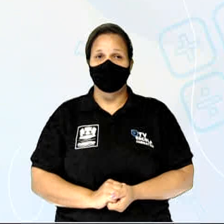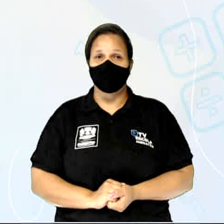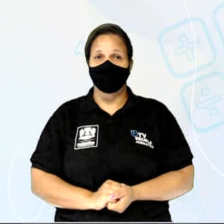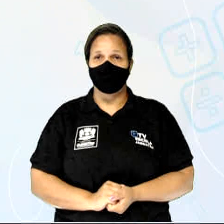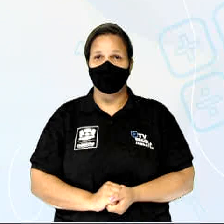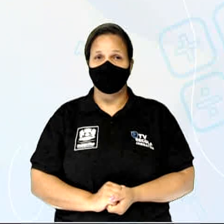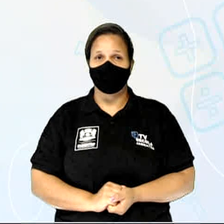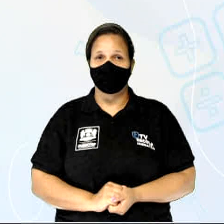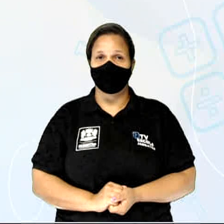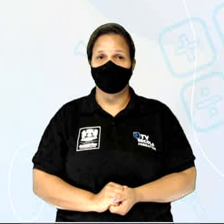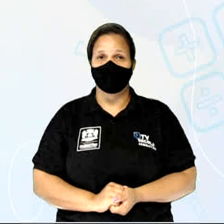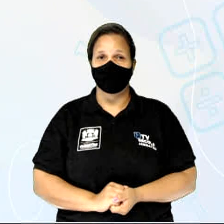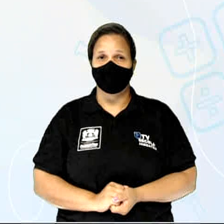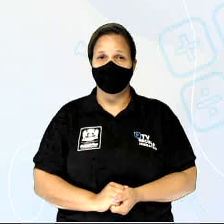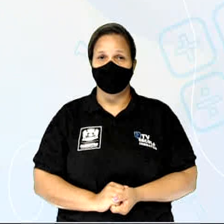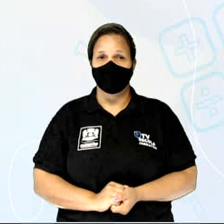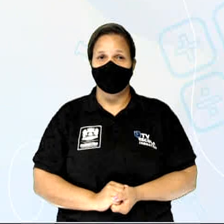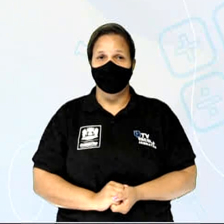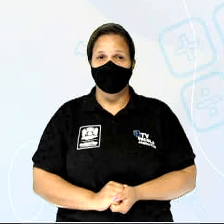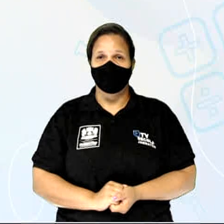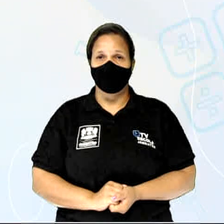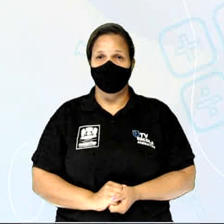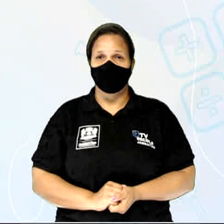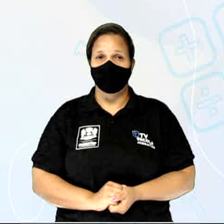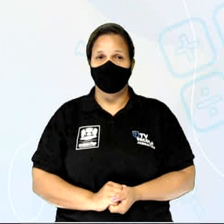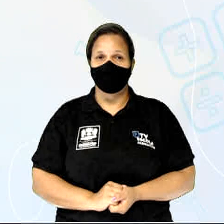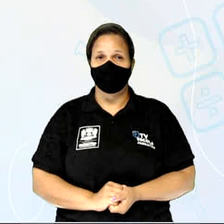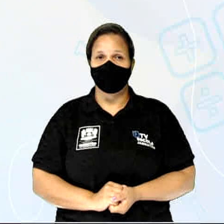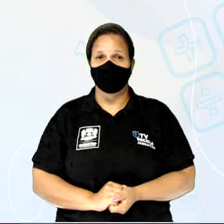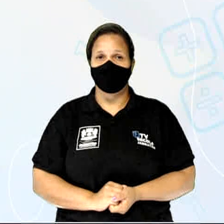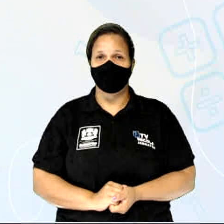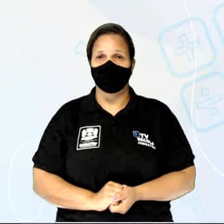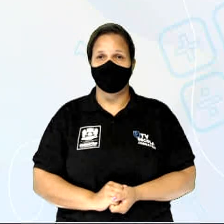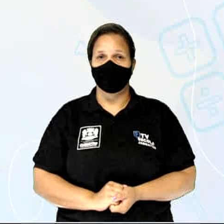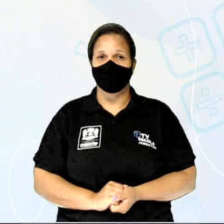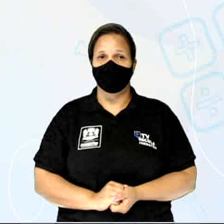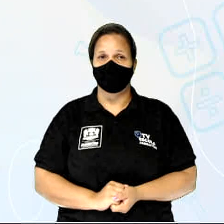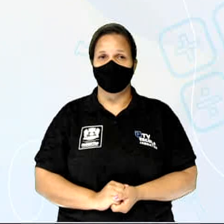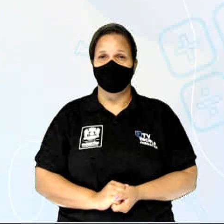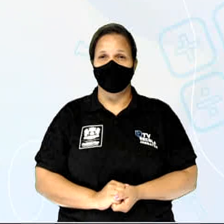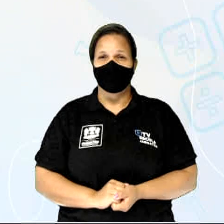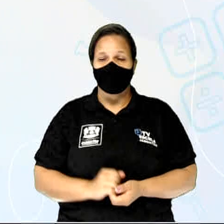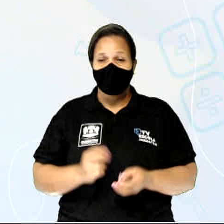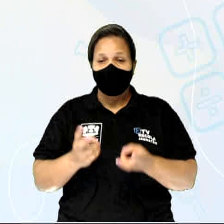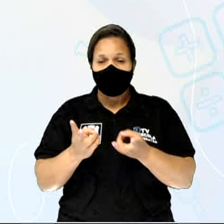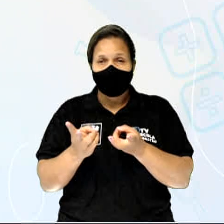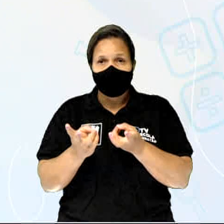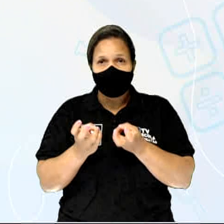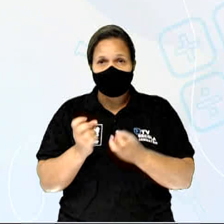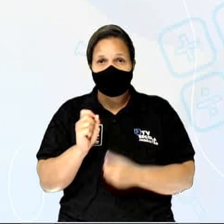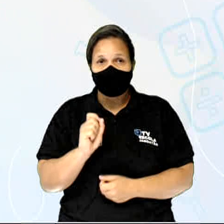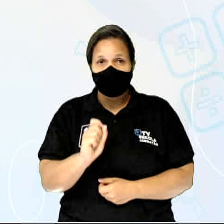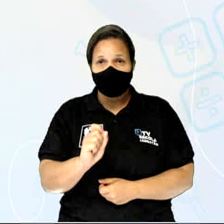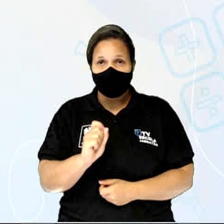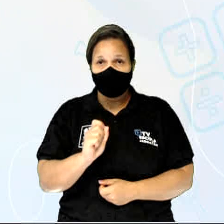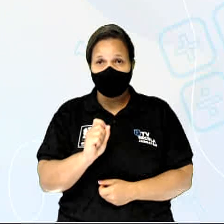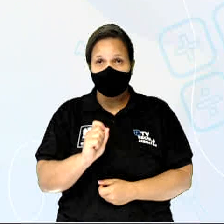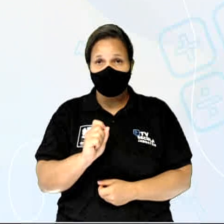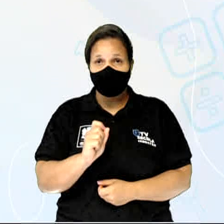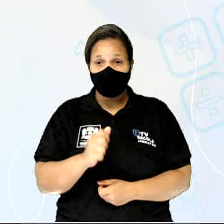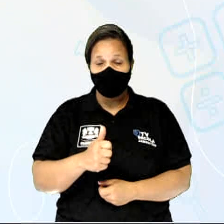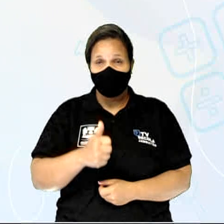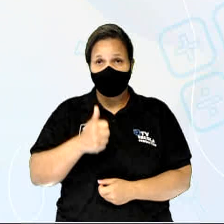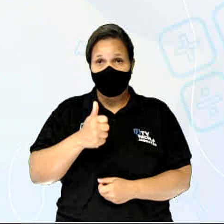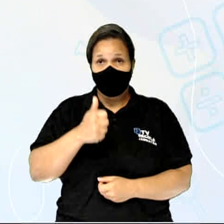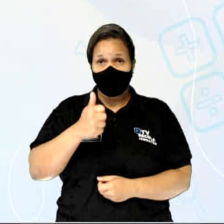pass the exam if you study more. Então percebam que a primeira sentença, né,